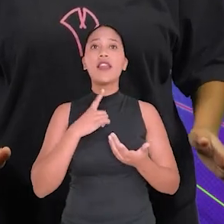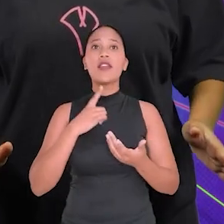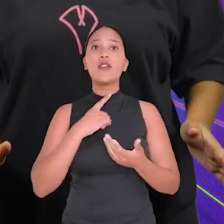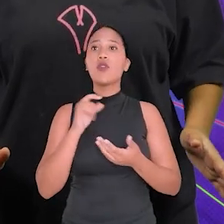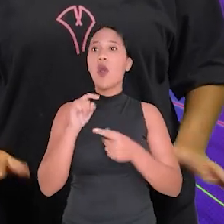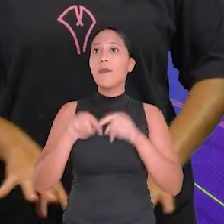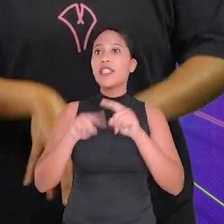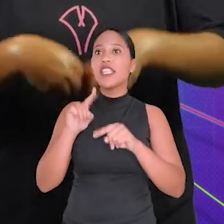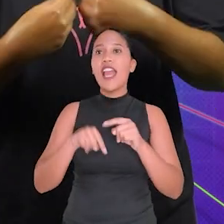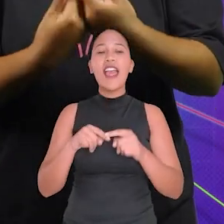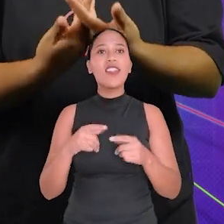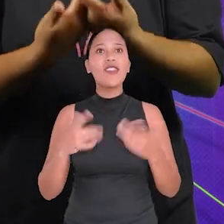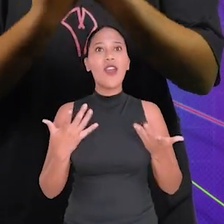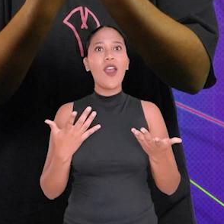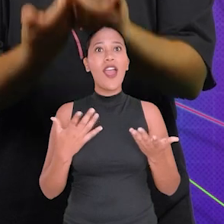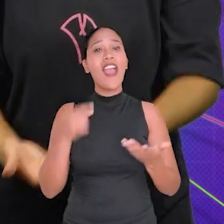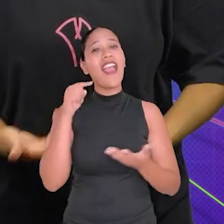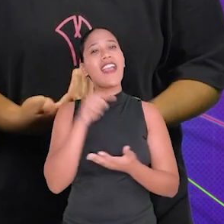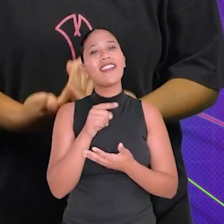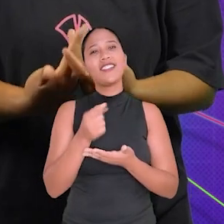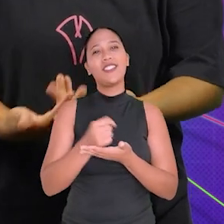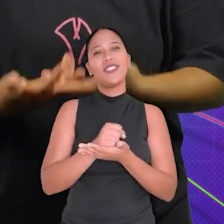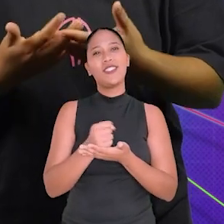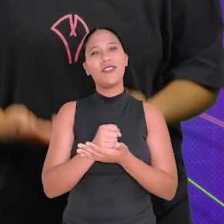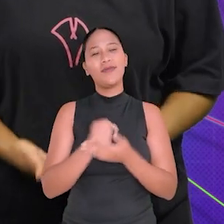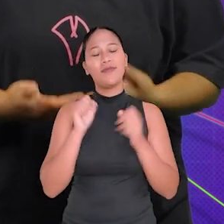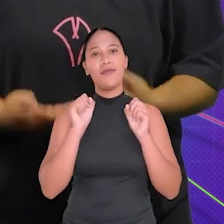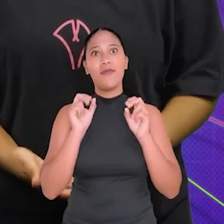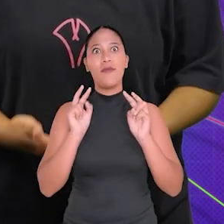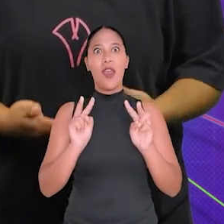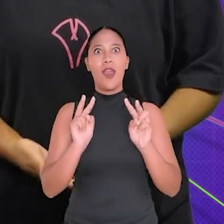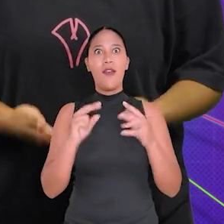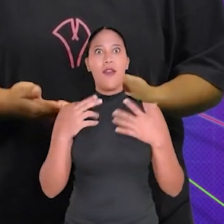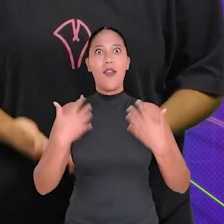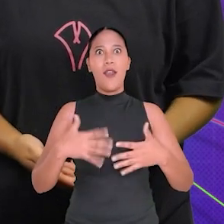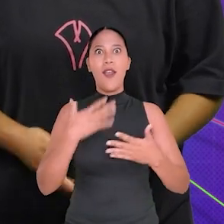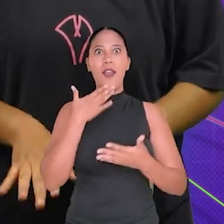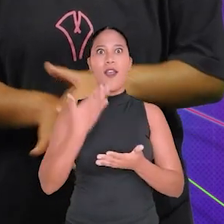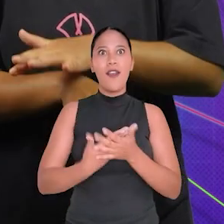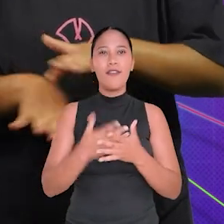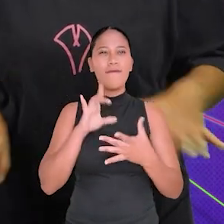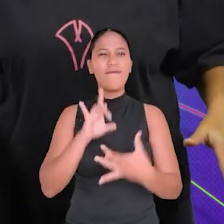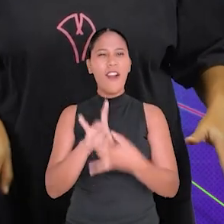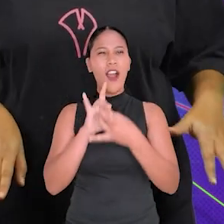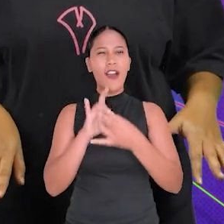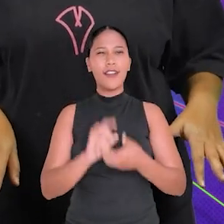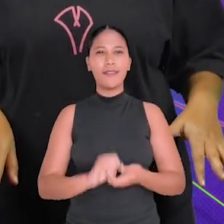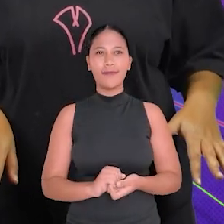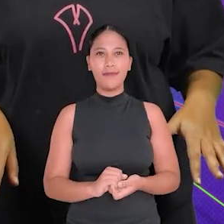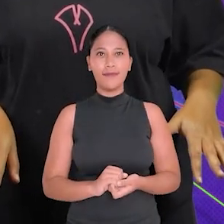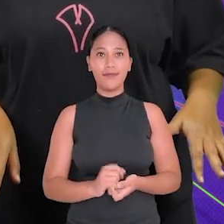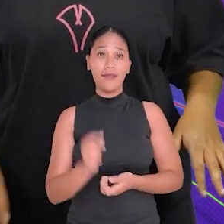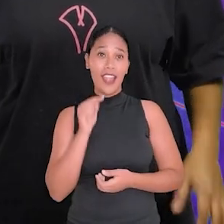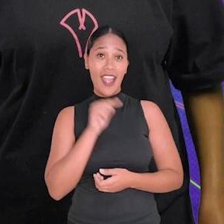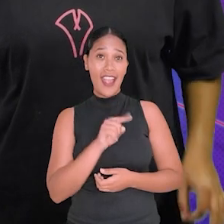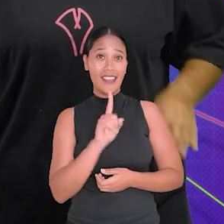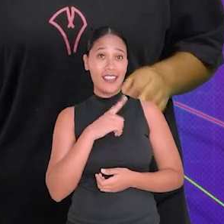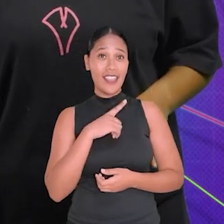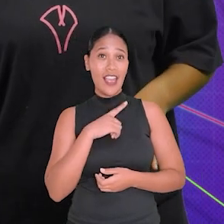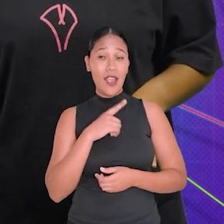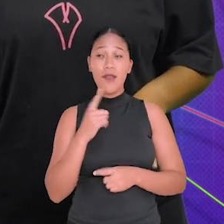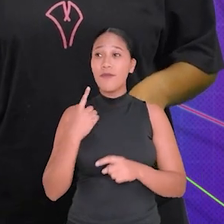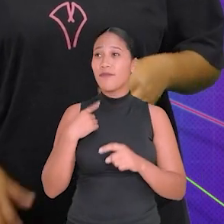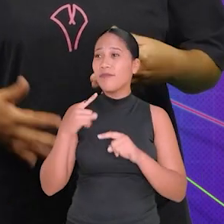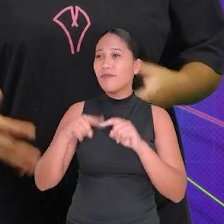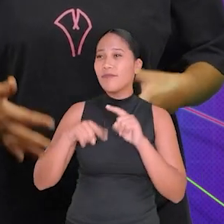espacial de jogabilidade com objetos tornam Borderlands um jogo visualmente impactante e muito envolvente para os jogadores.